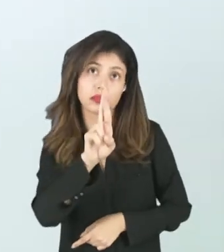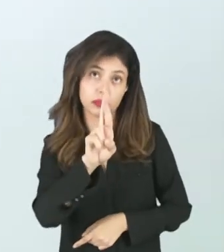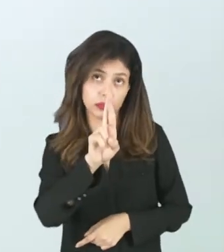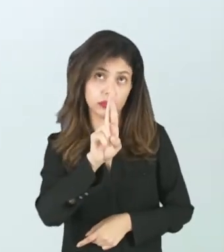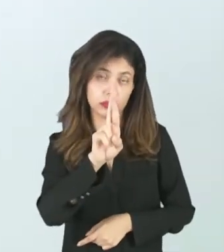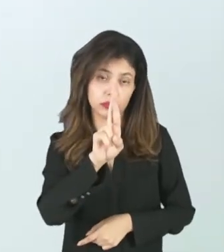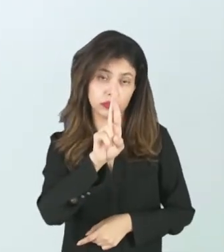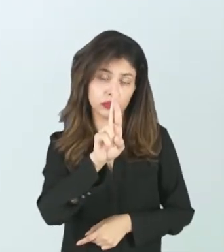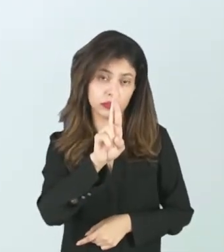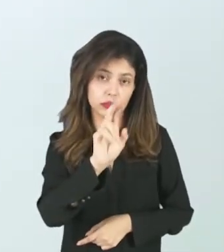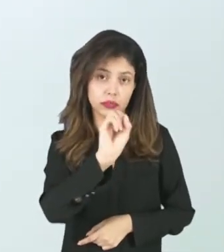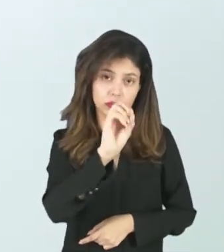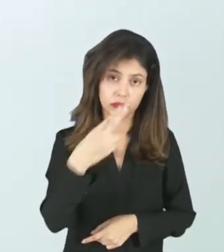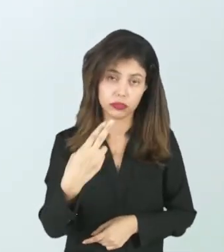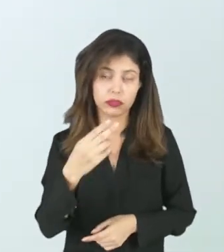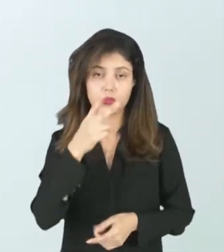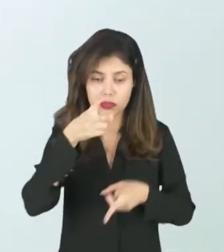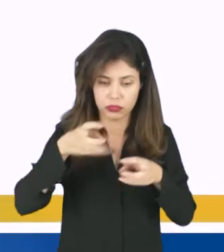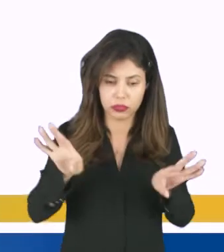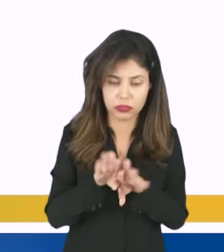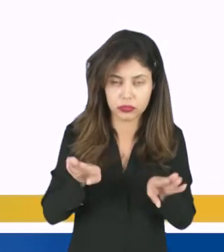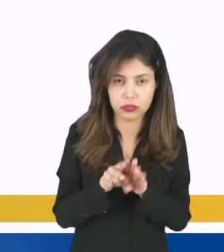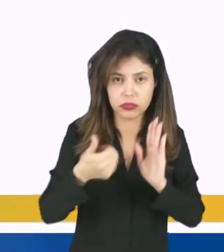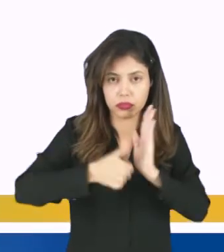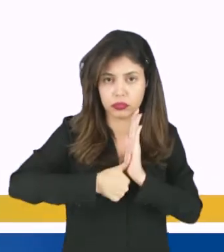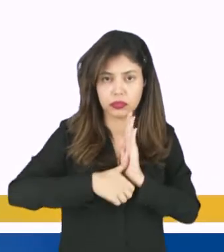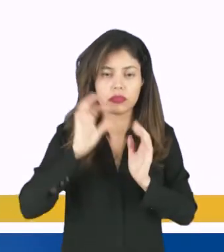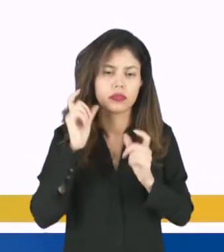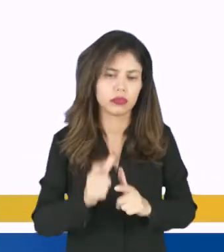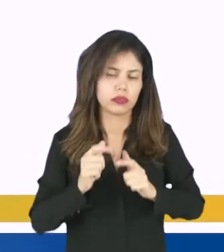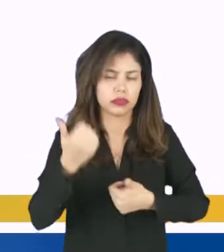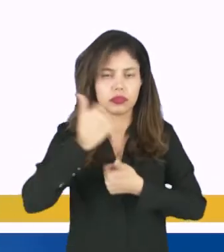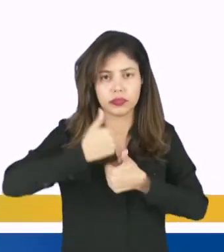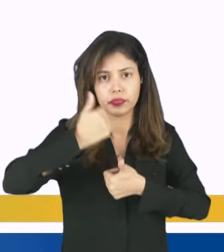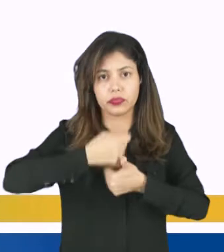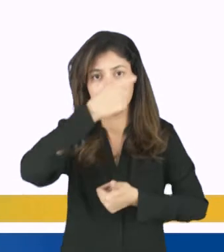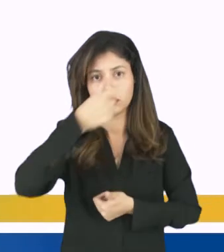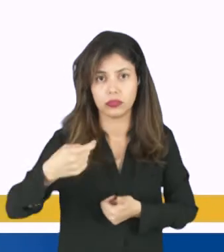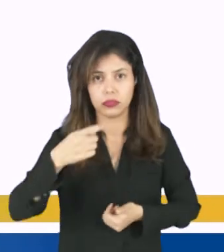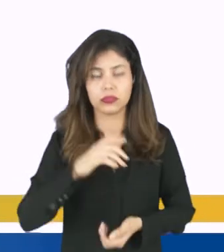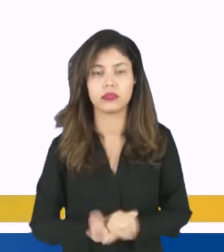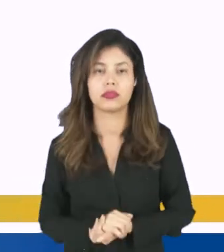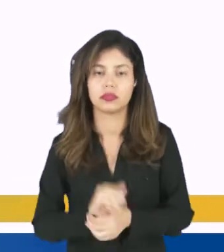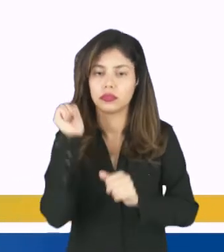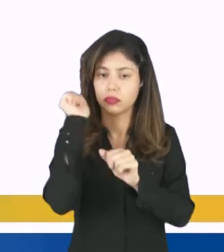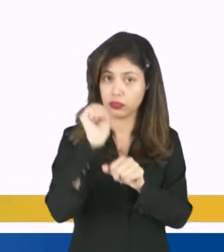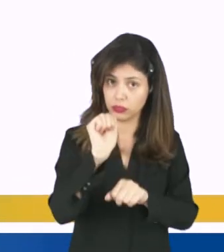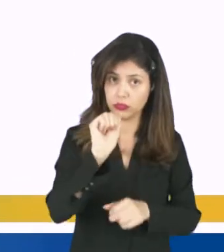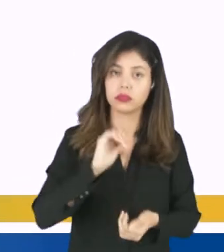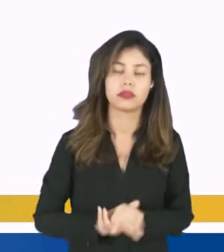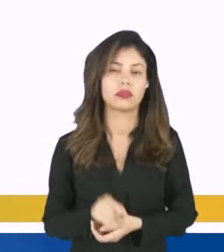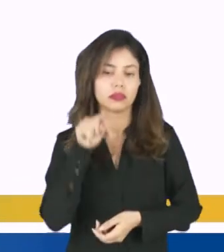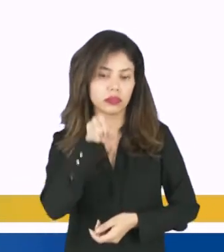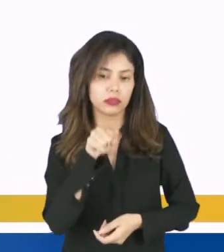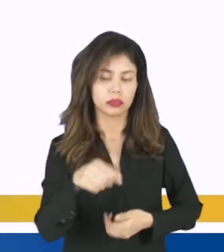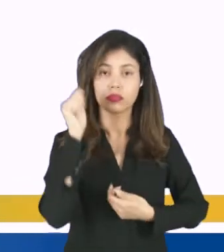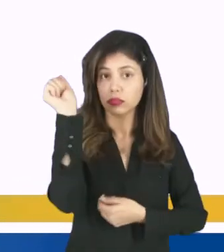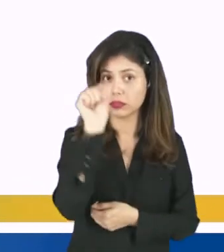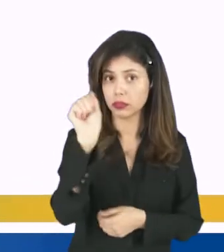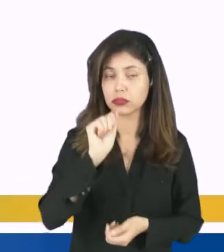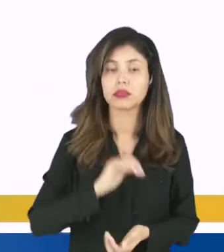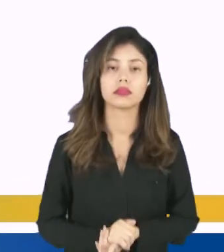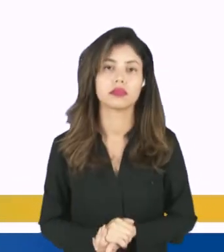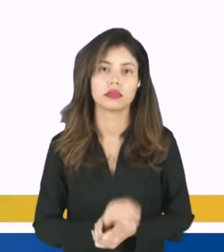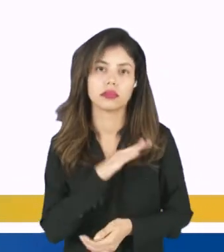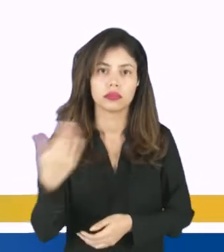A. Então está demonstrado. Podemos então enunciar o teorema do resto, a partir dessa definição. Então o resto